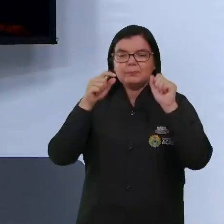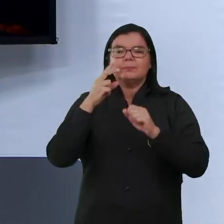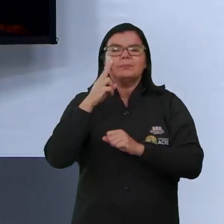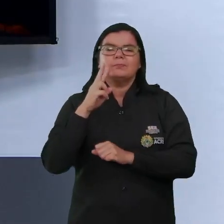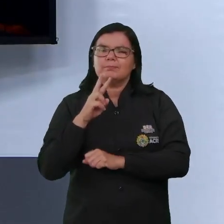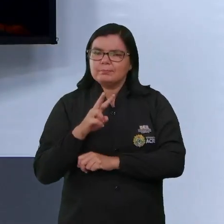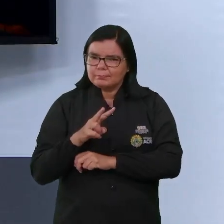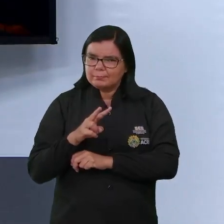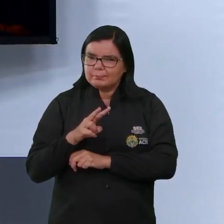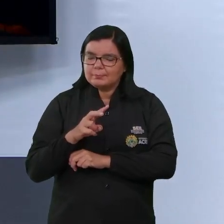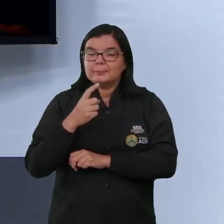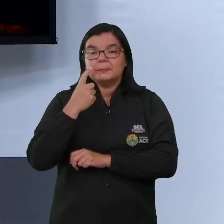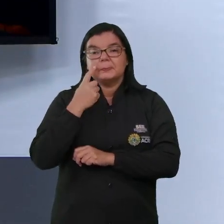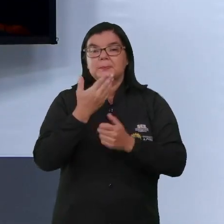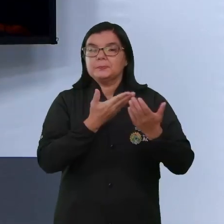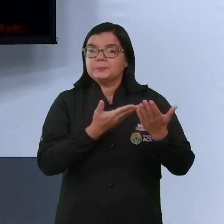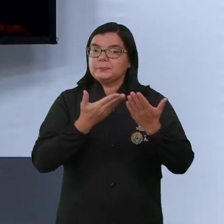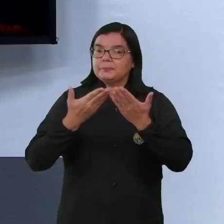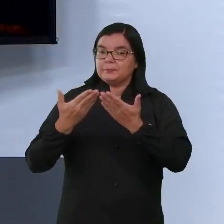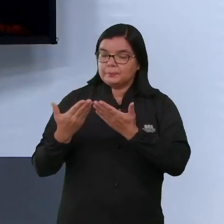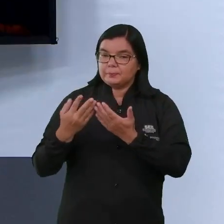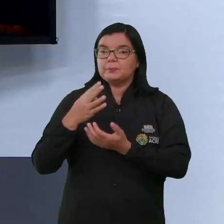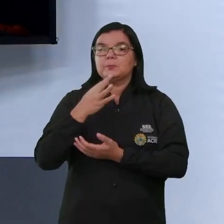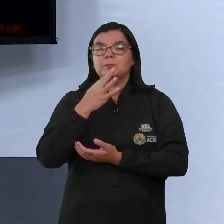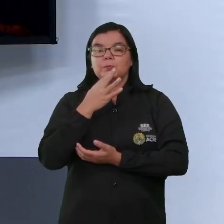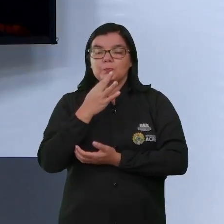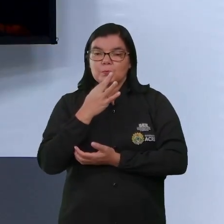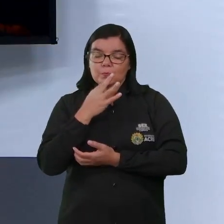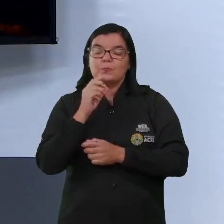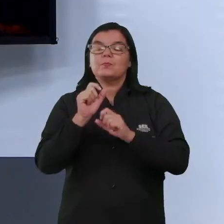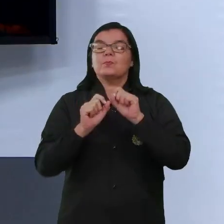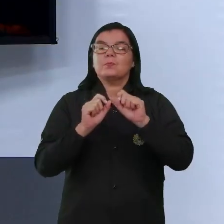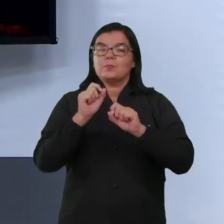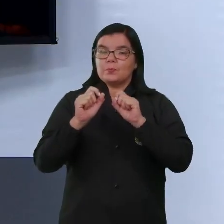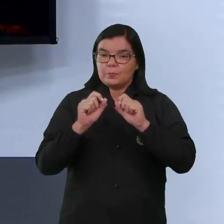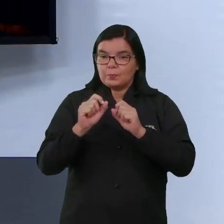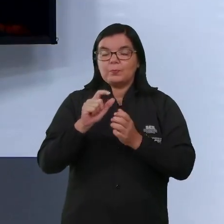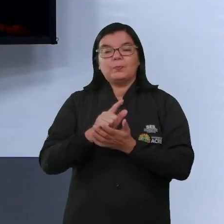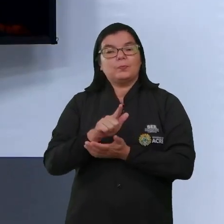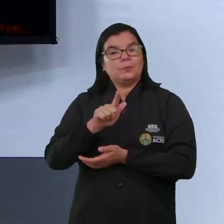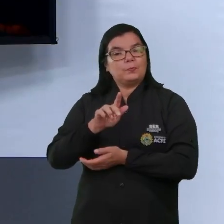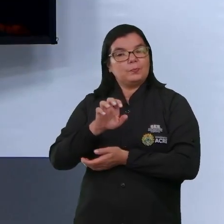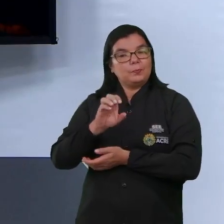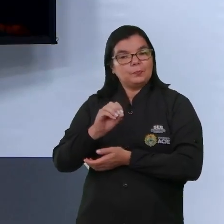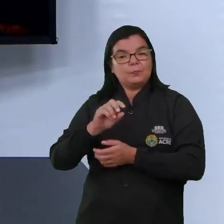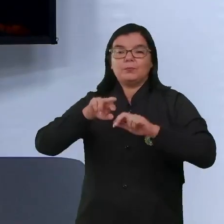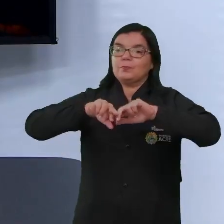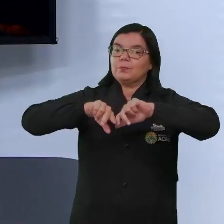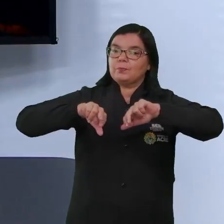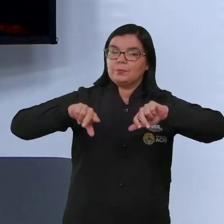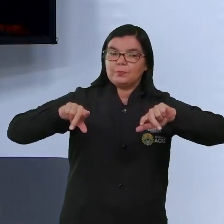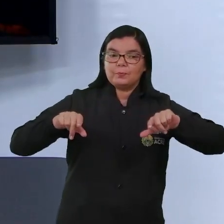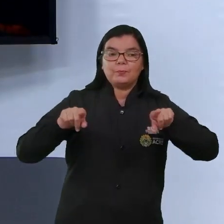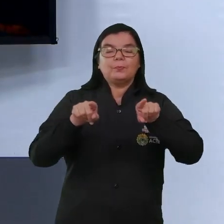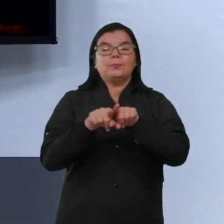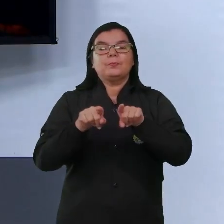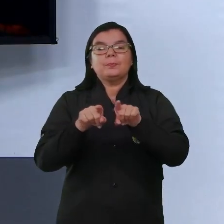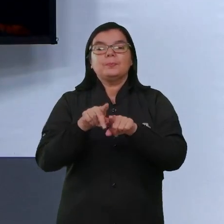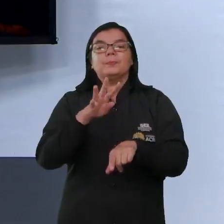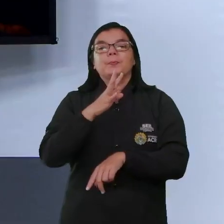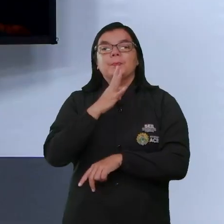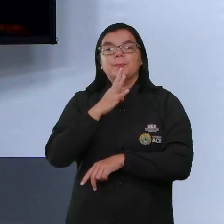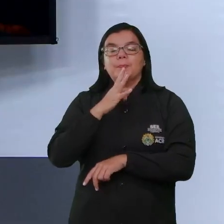conheceram? Quero convidar vocês, então, para conhecer um pouco sobre essa geobiodiversidade e também conhecer um pouco